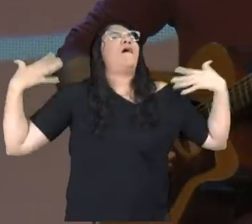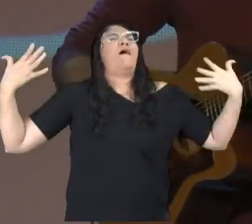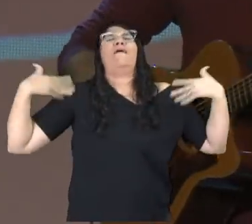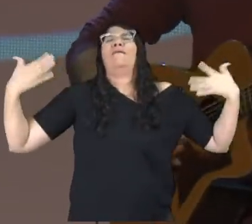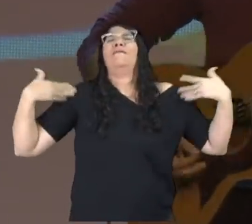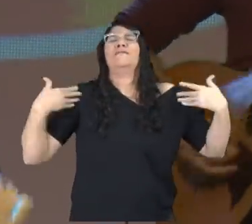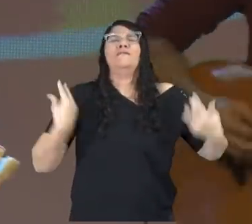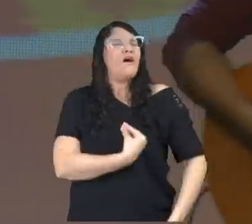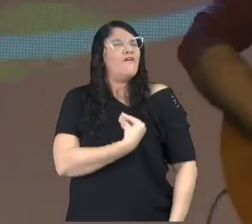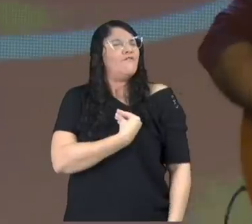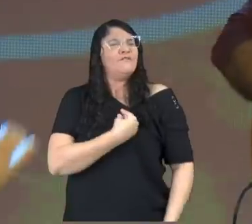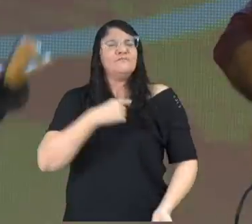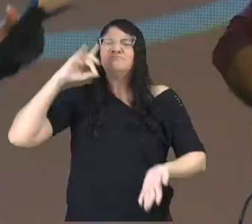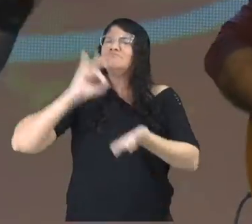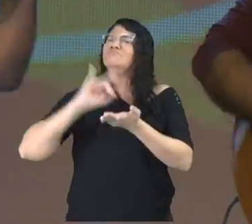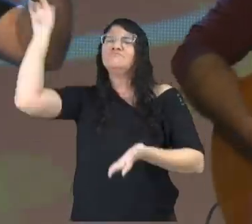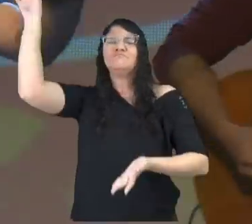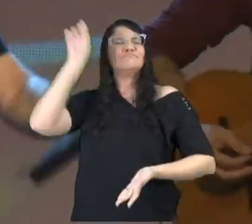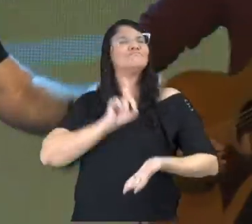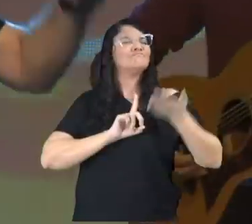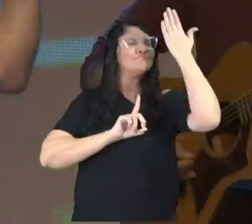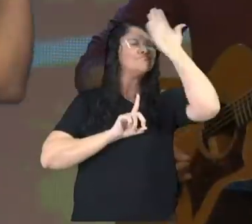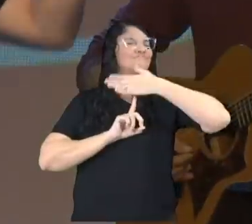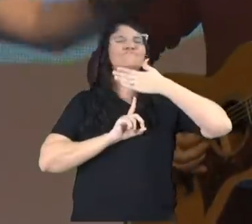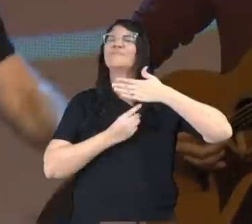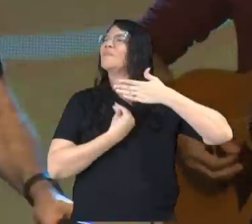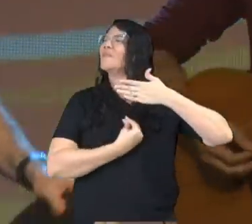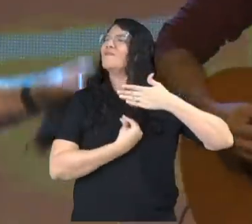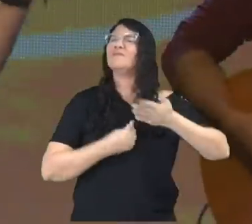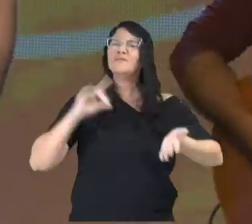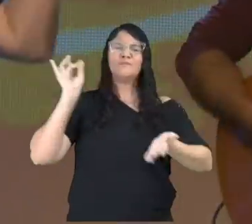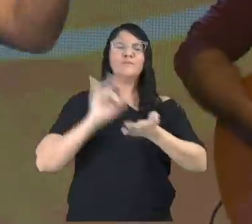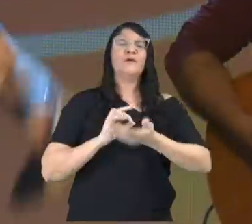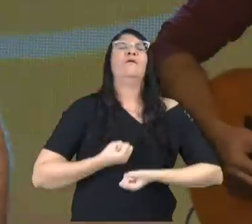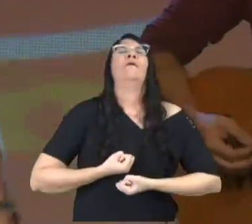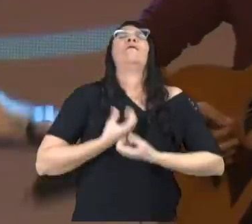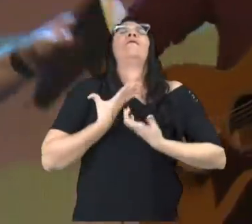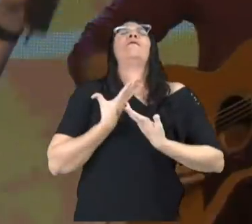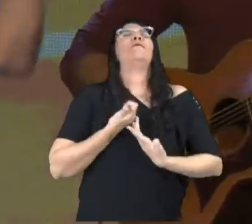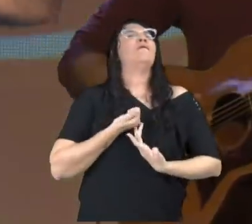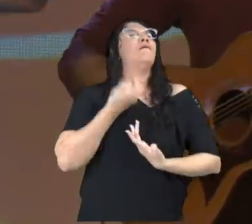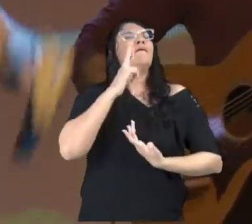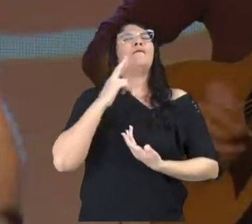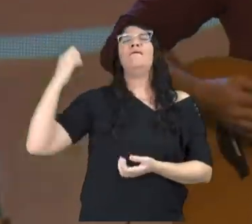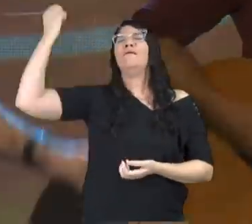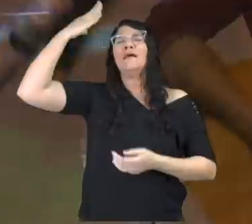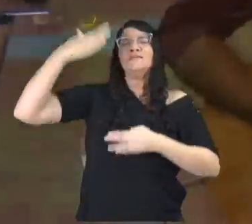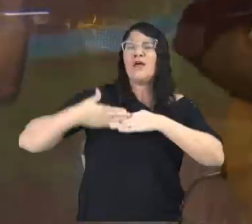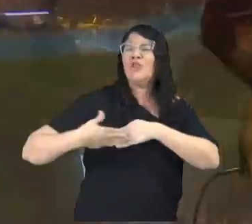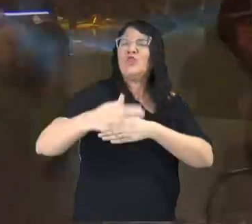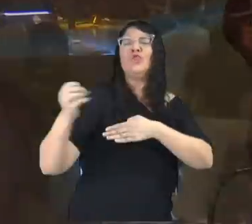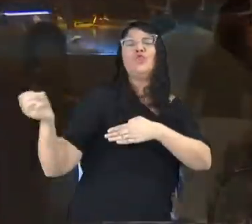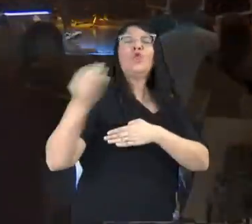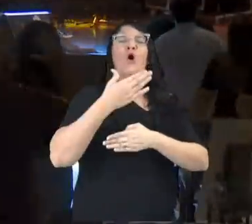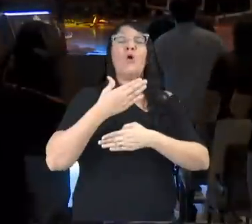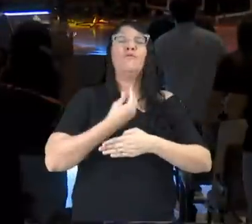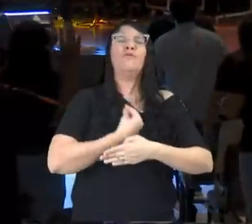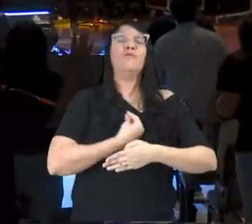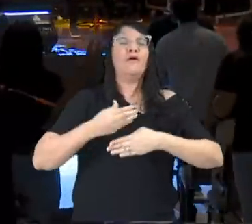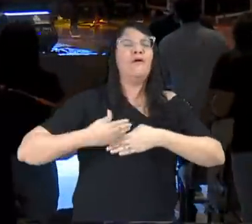a presença do Senhor é vida, é fôlego, é graça, é recomeço, é